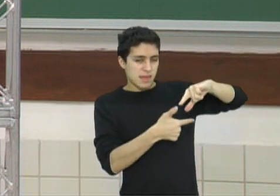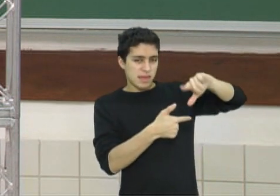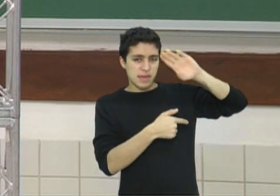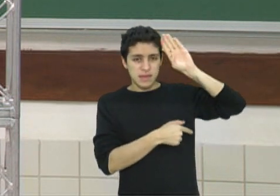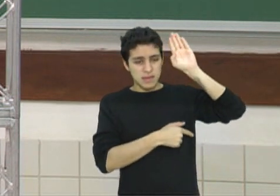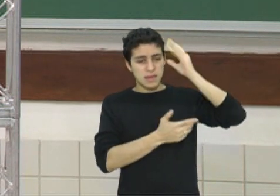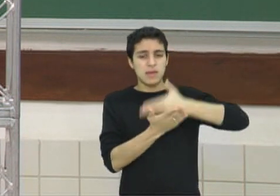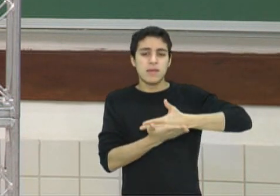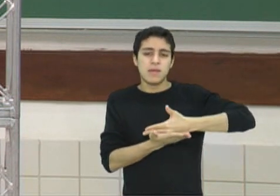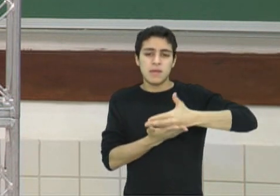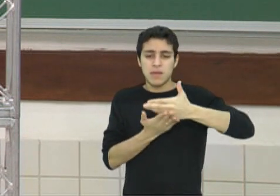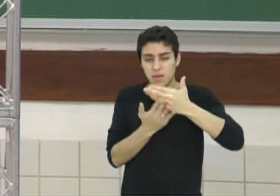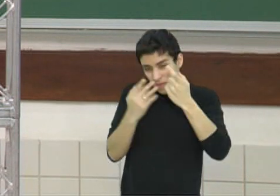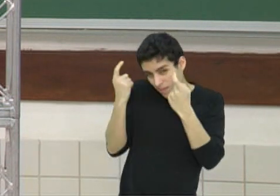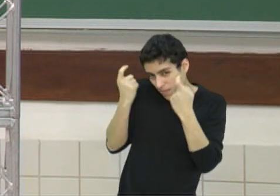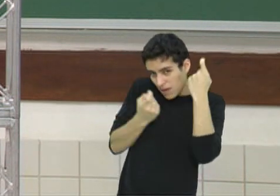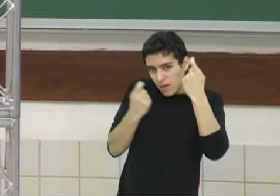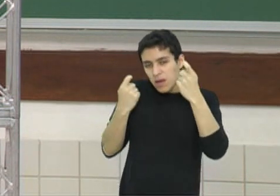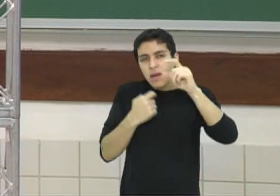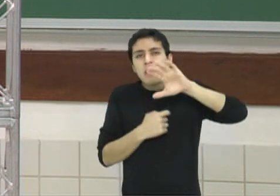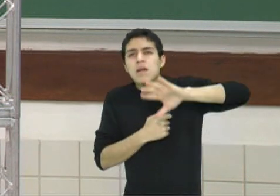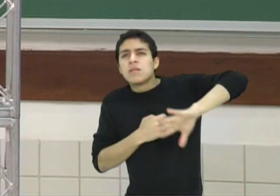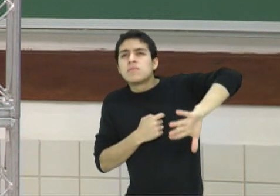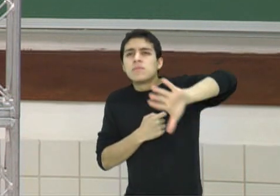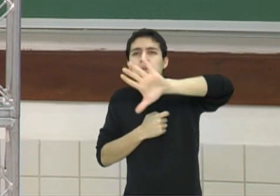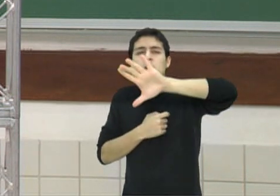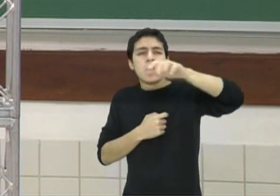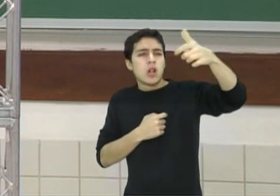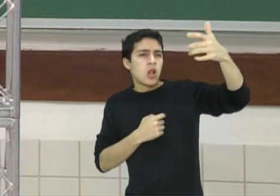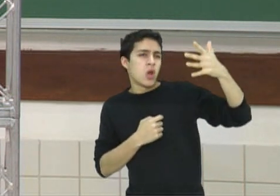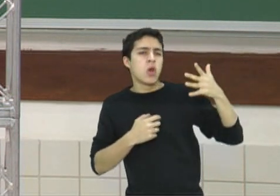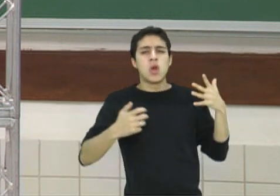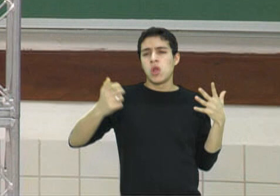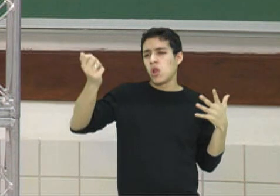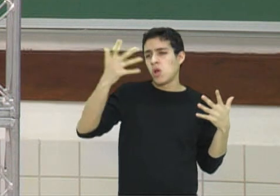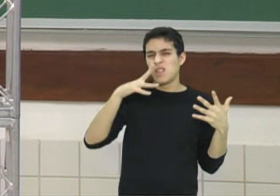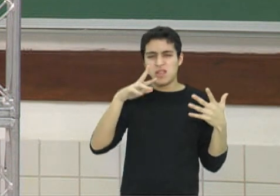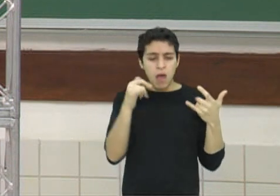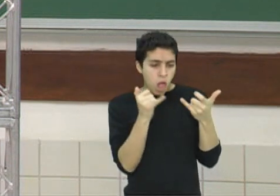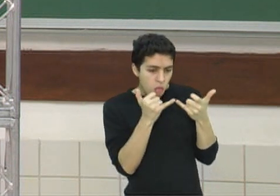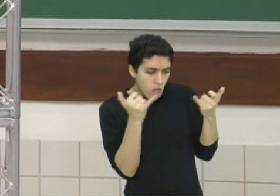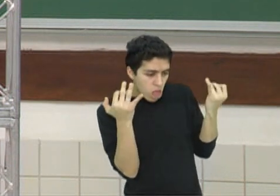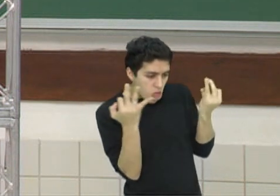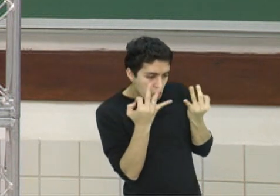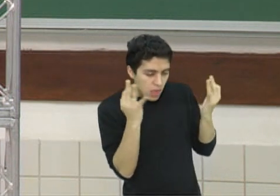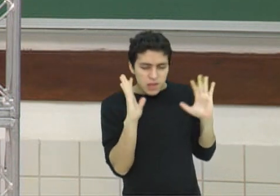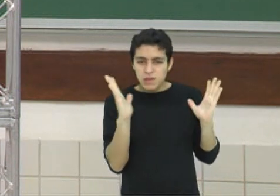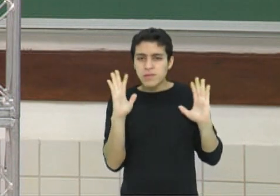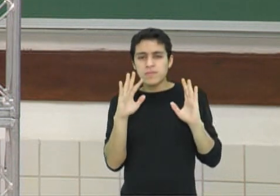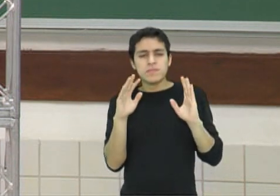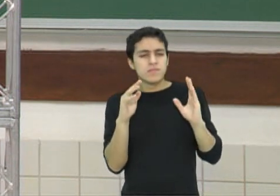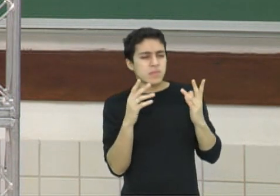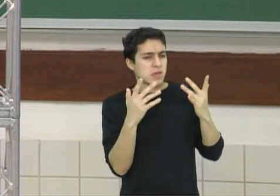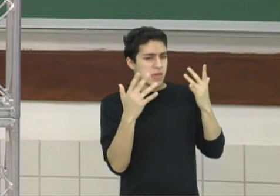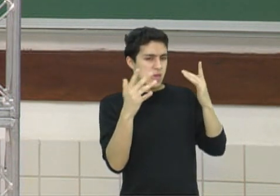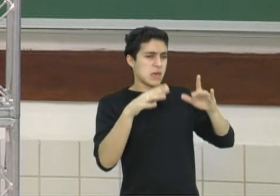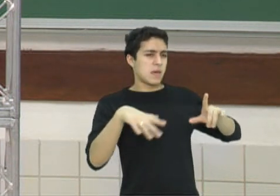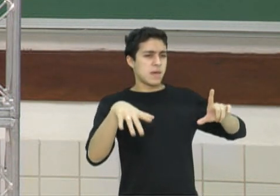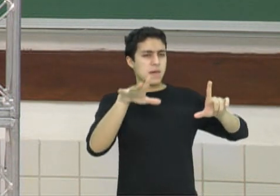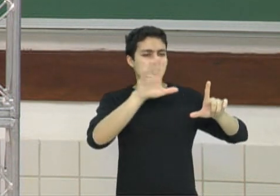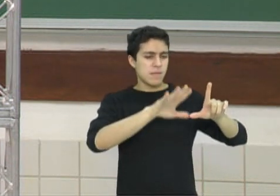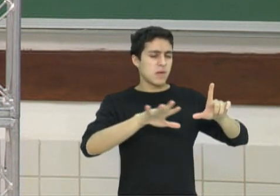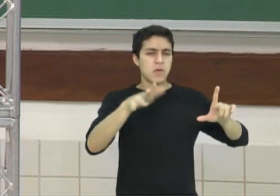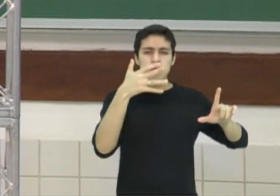e começa a se preocupar com a luz ambiente. Não se preocupa mais com aquela linha super nítida, mas se preocupa numa pintura que seja